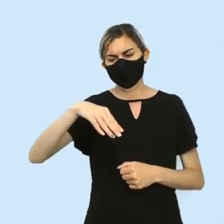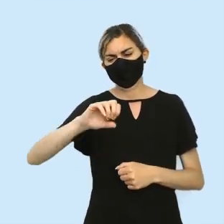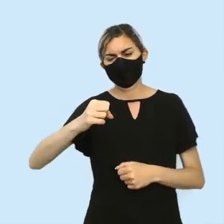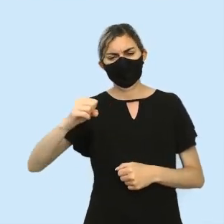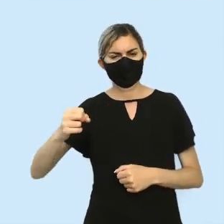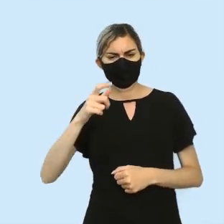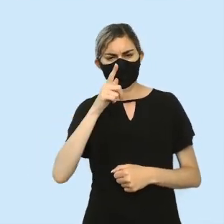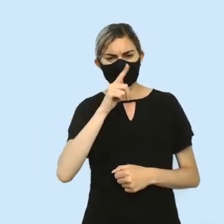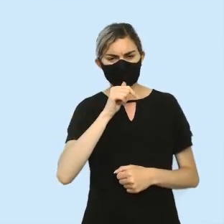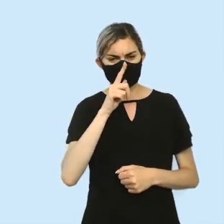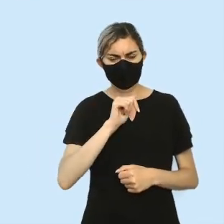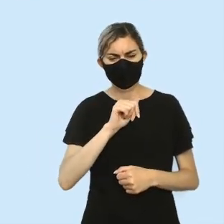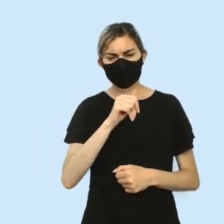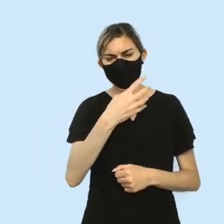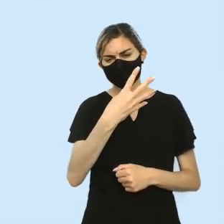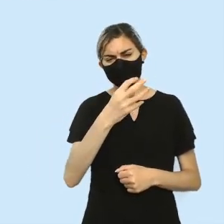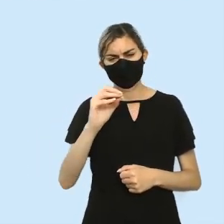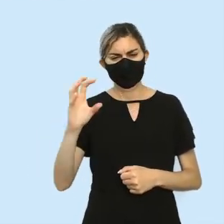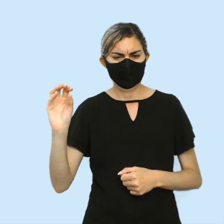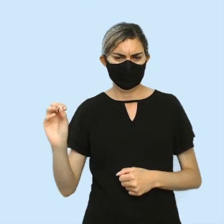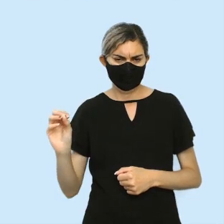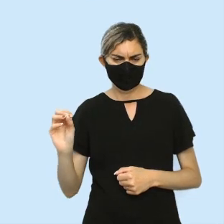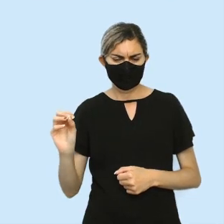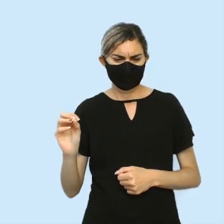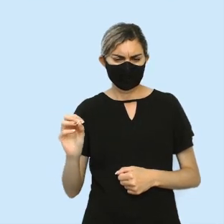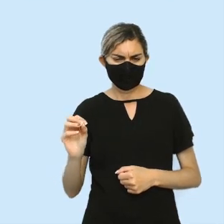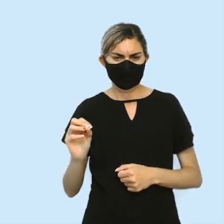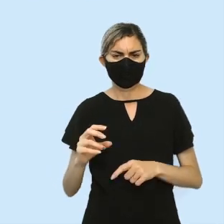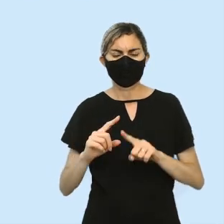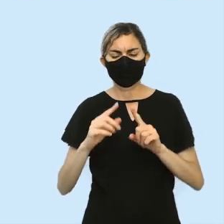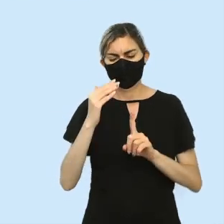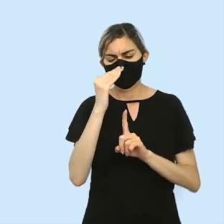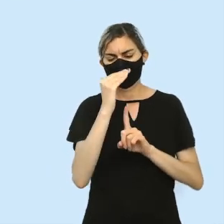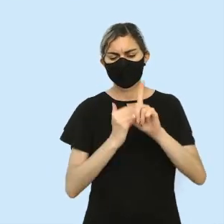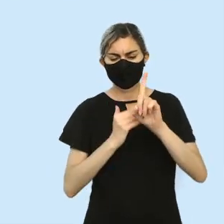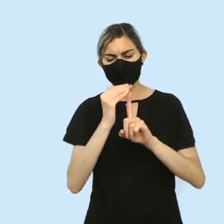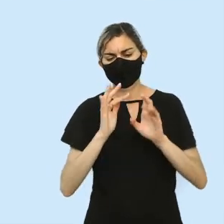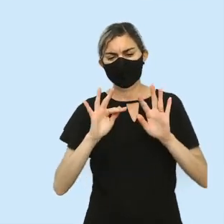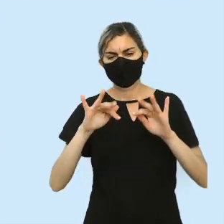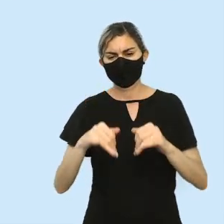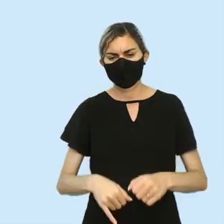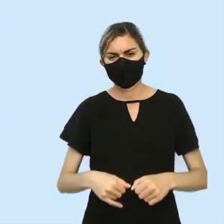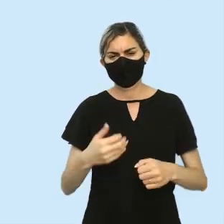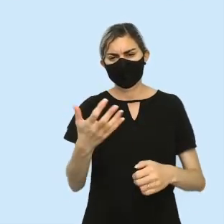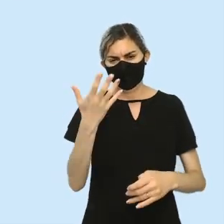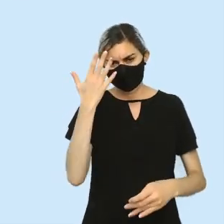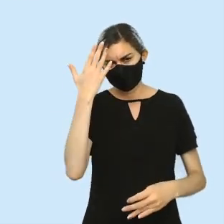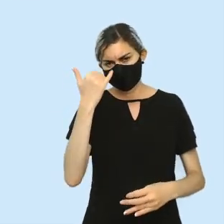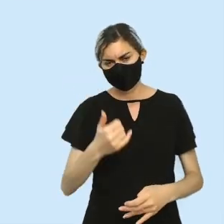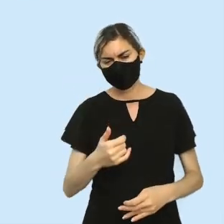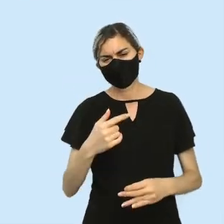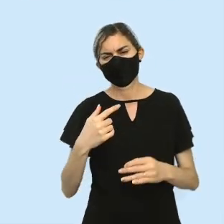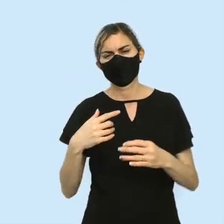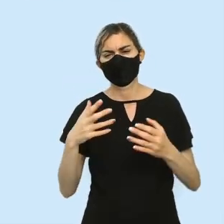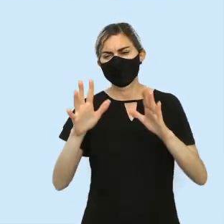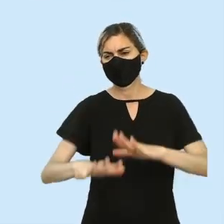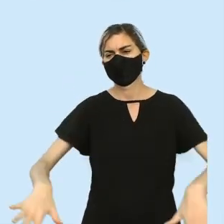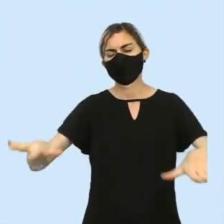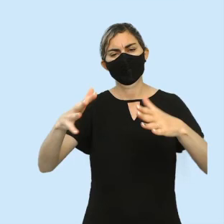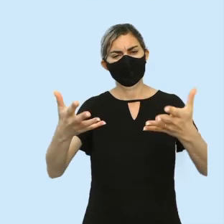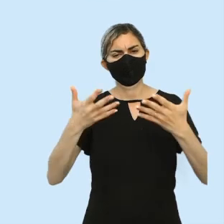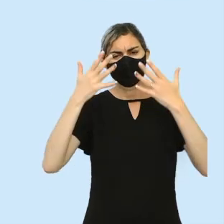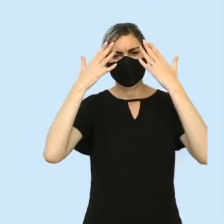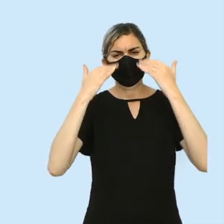da água é 400. A temperatura final tu quer saber, o povo quer